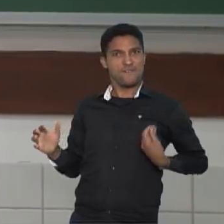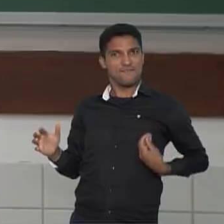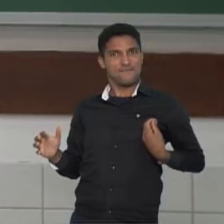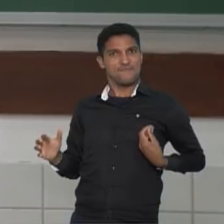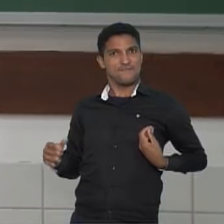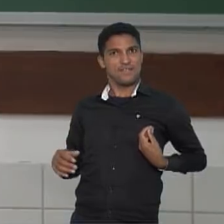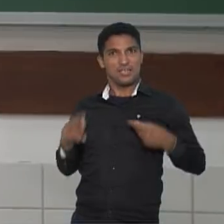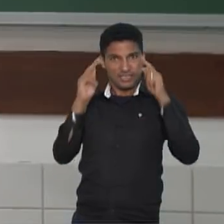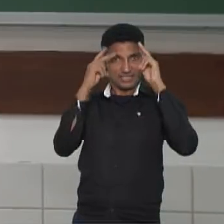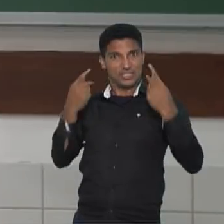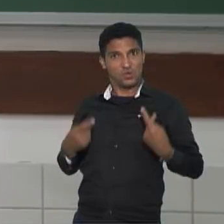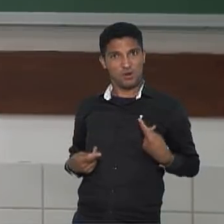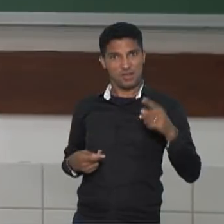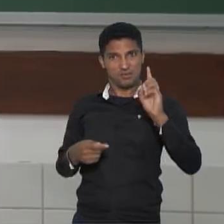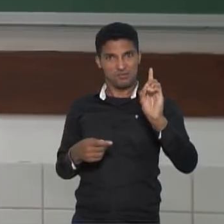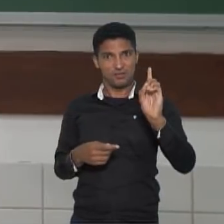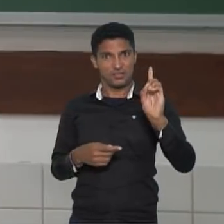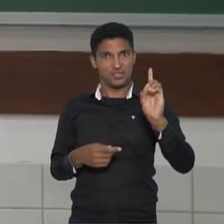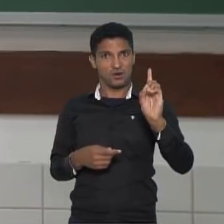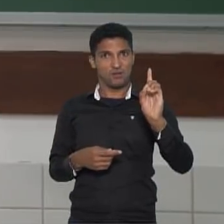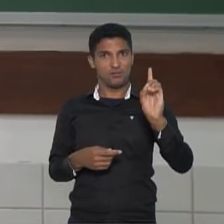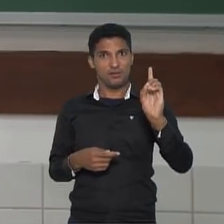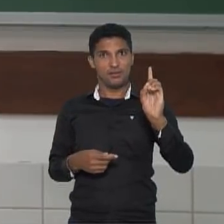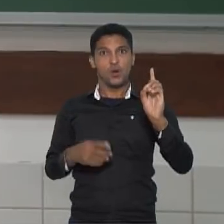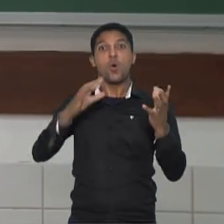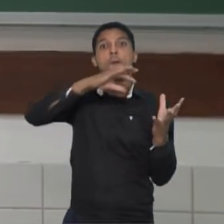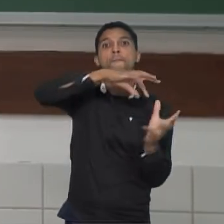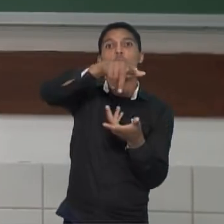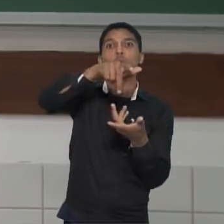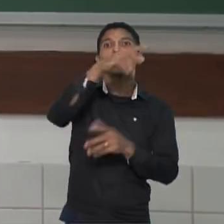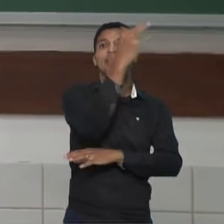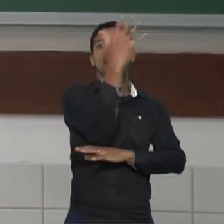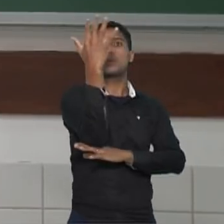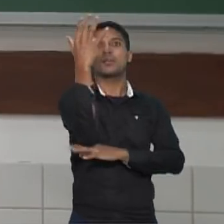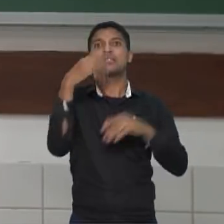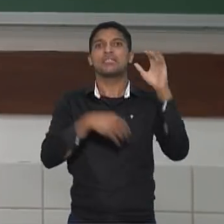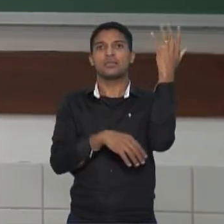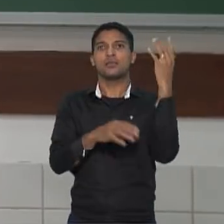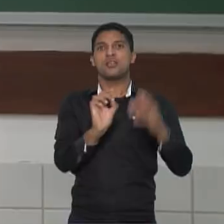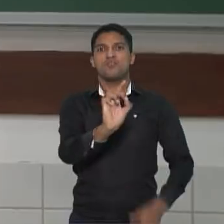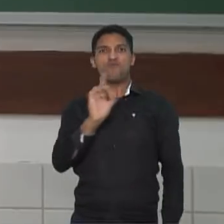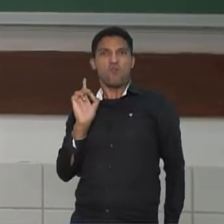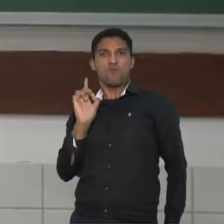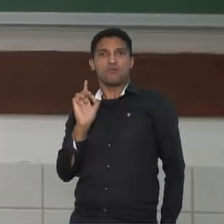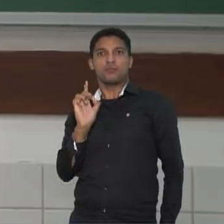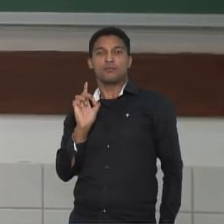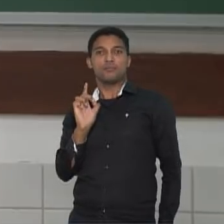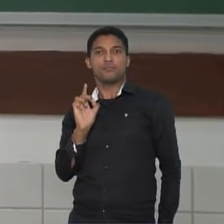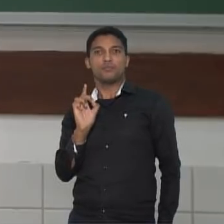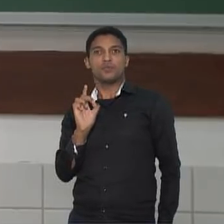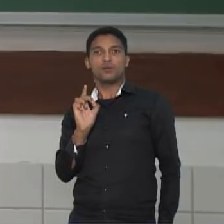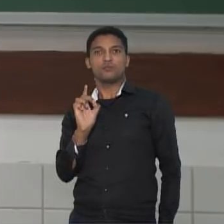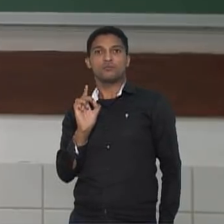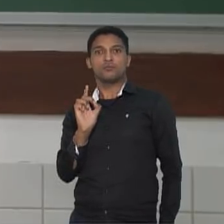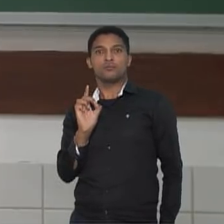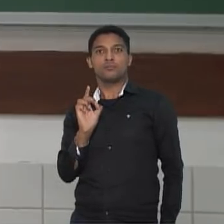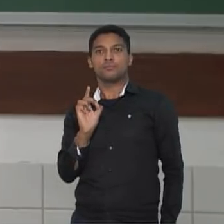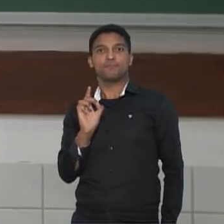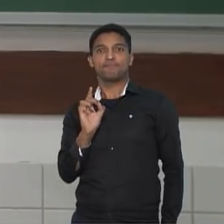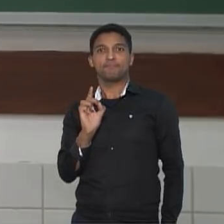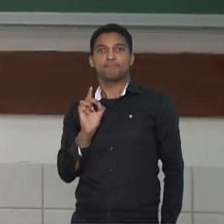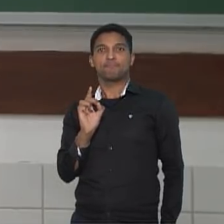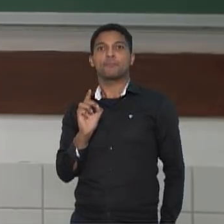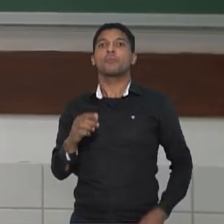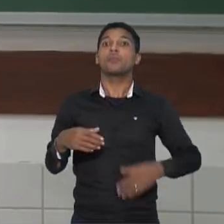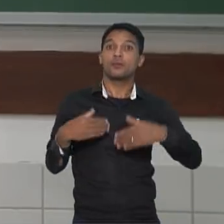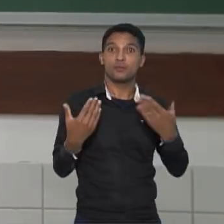de um momento, se viu distante da natureza, né? E não fazendo parte